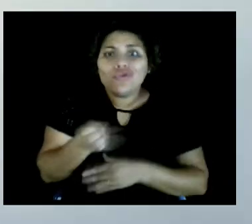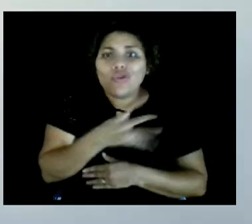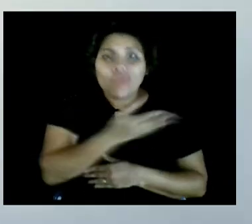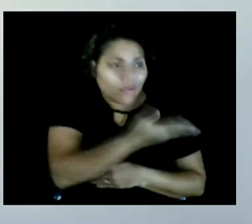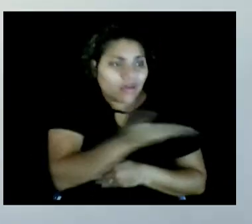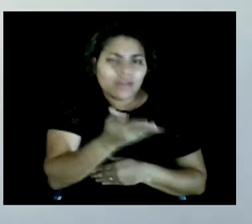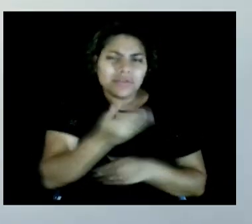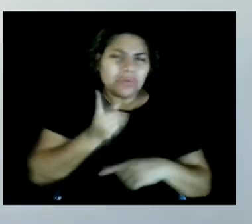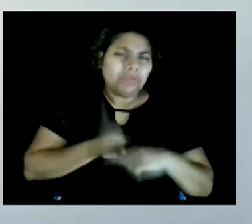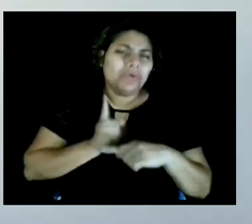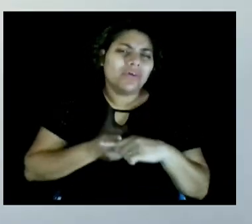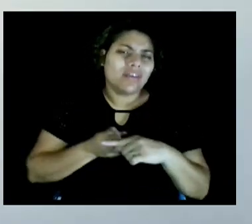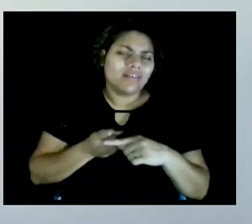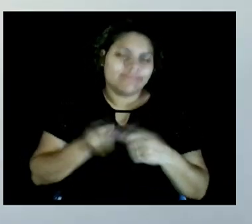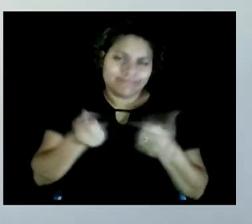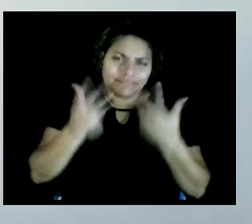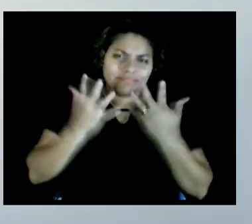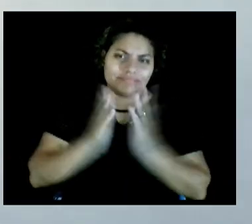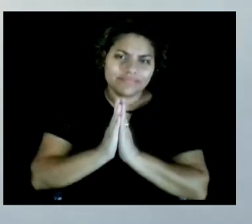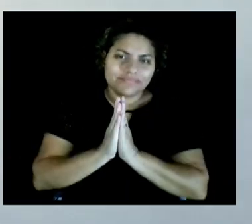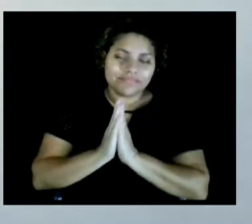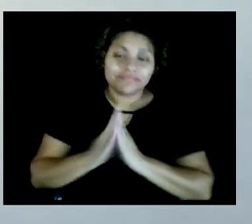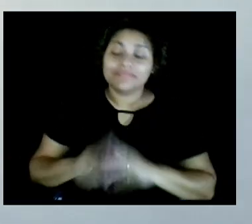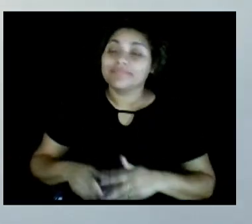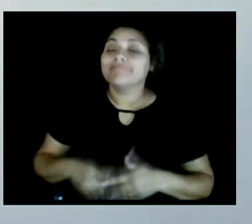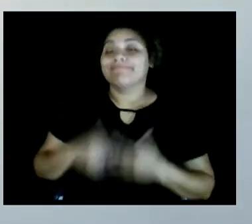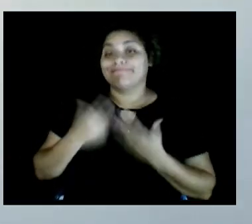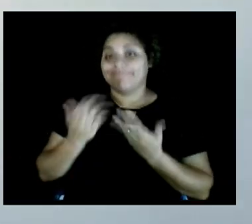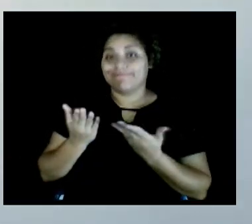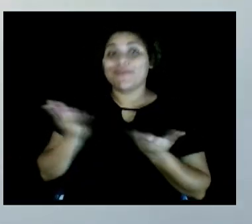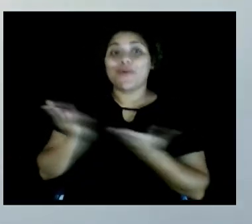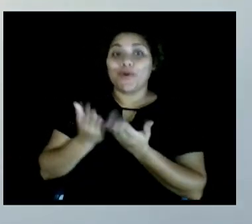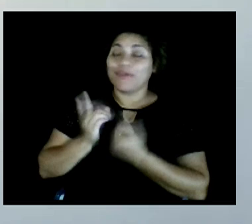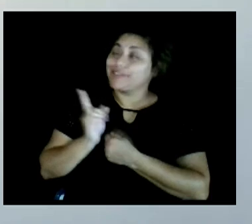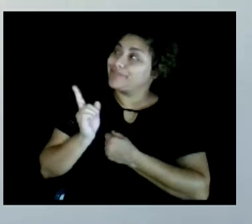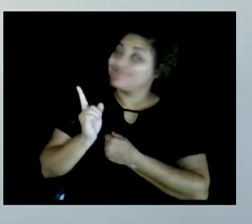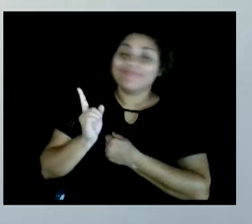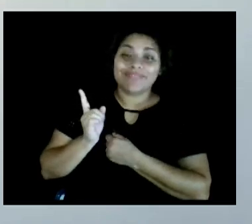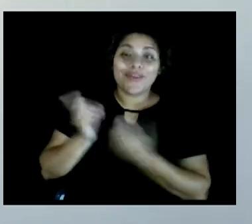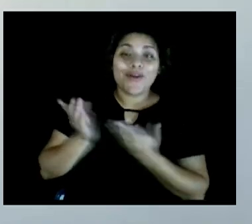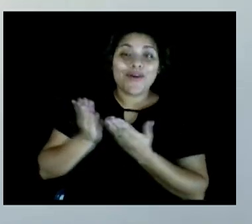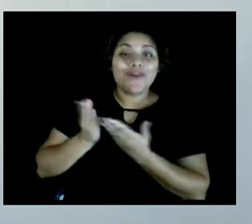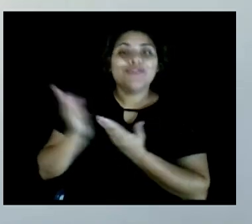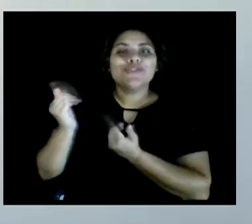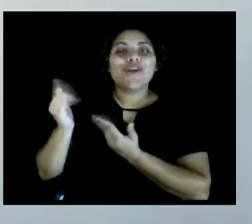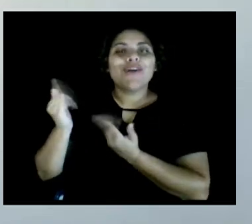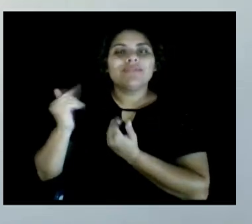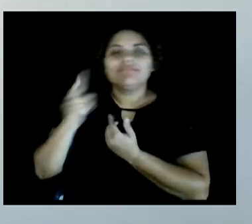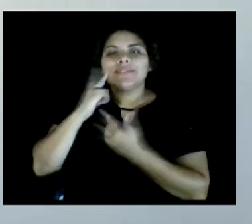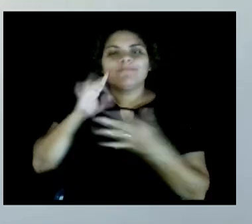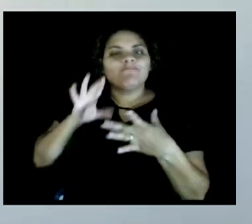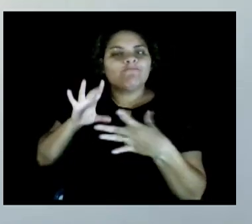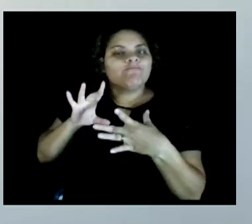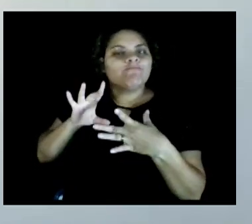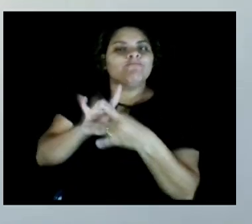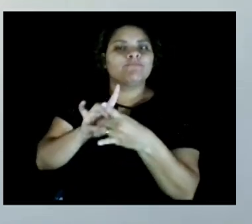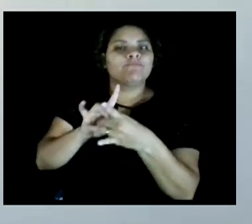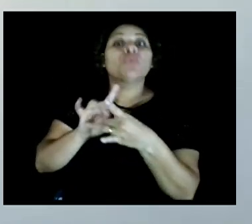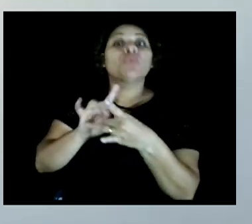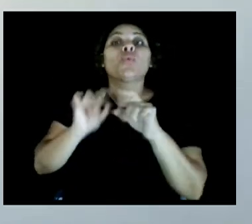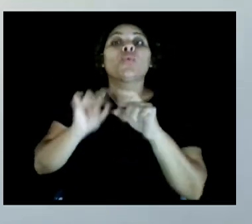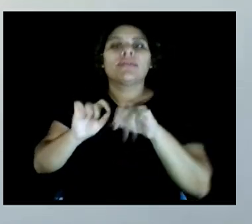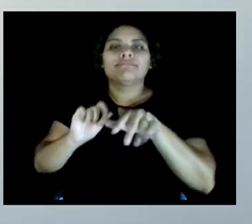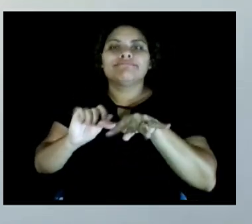Hoje ele se conecta muito através de plataformas digitais, né? Então hoje eles se conectam muito com, por exemplo, o